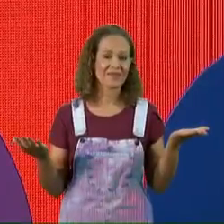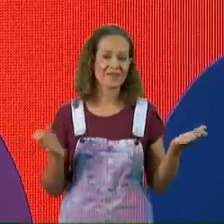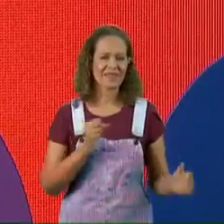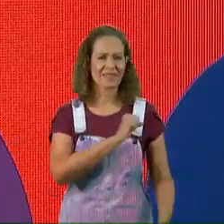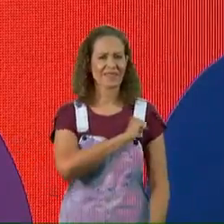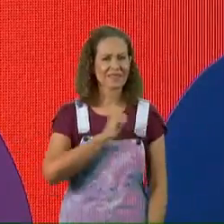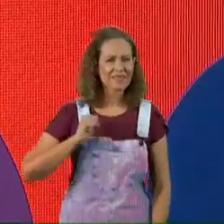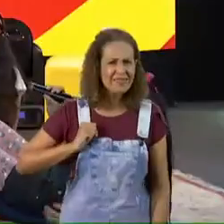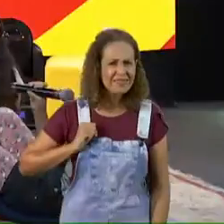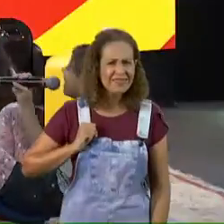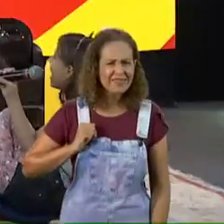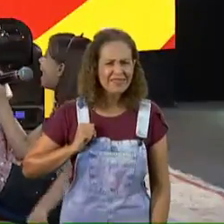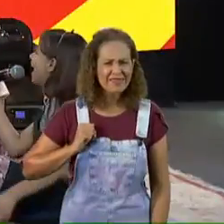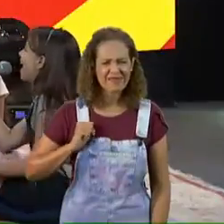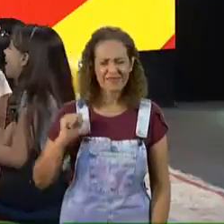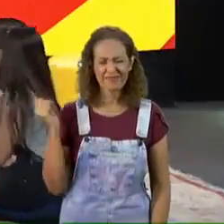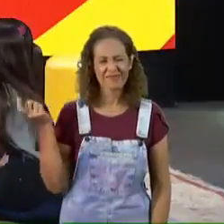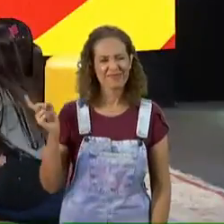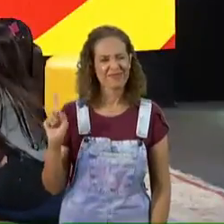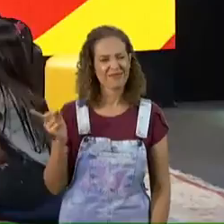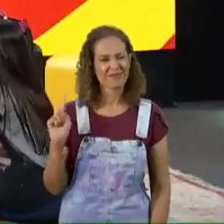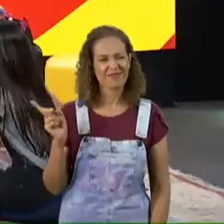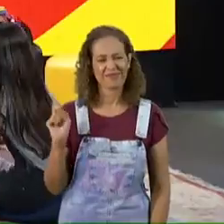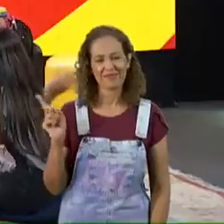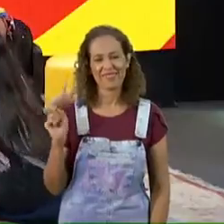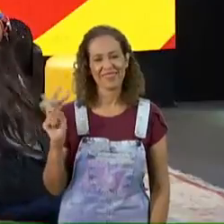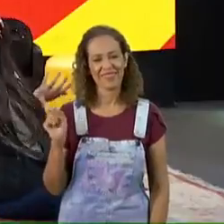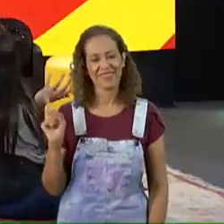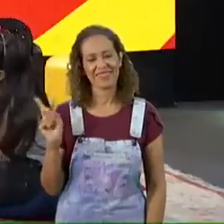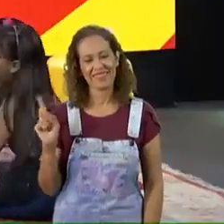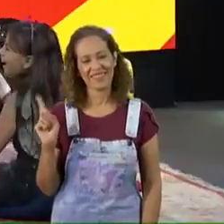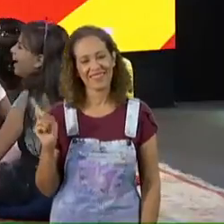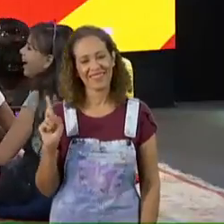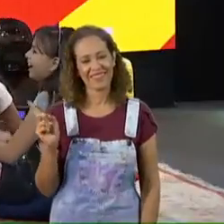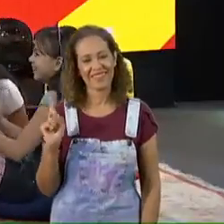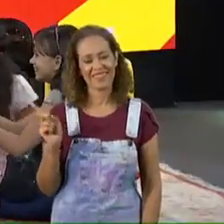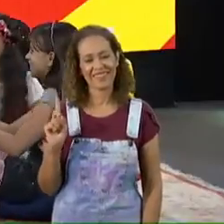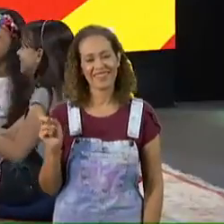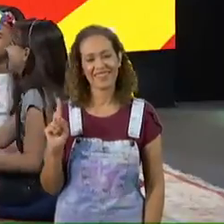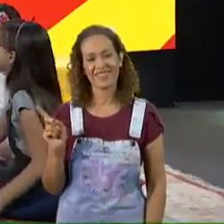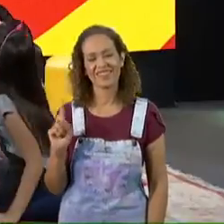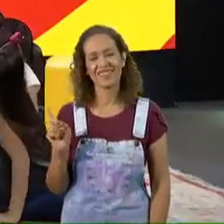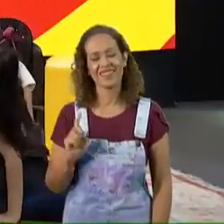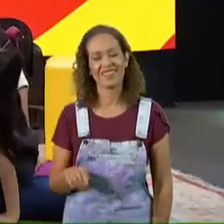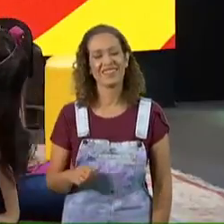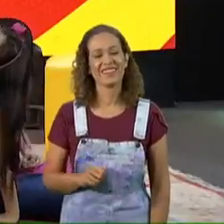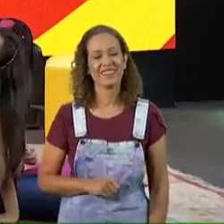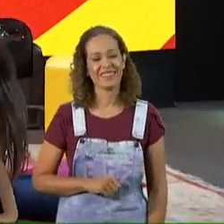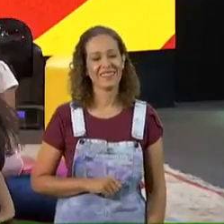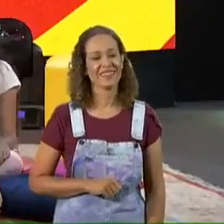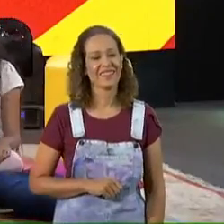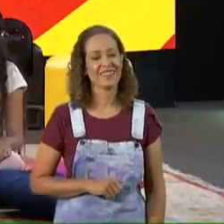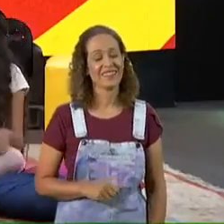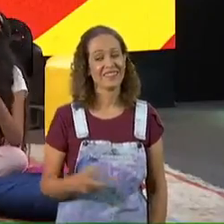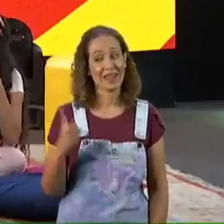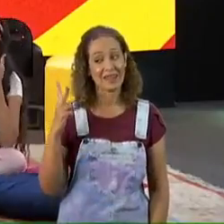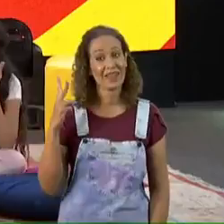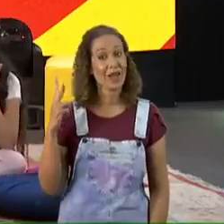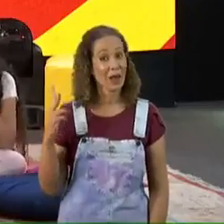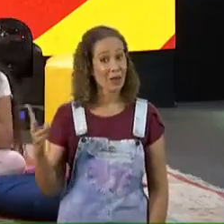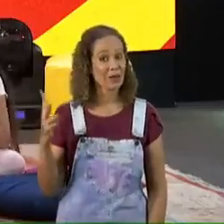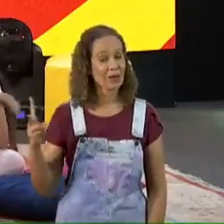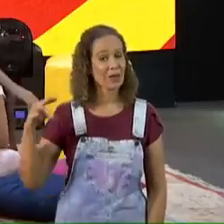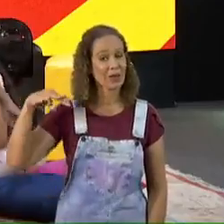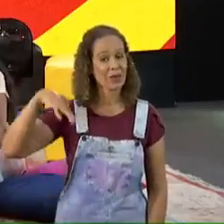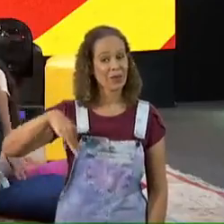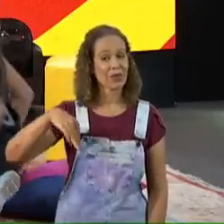Não. Não, Daniel. Dois micos para essa equipe vermelha.